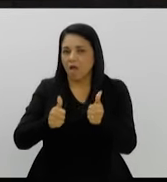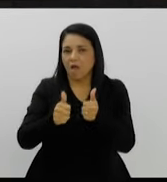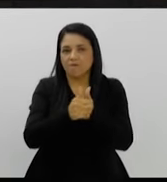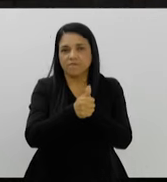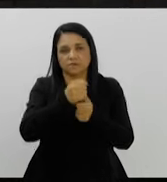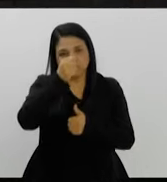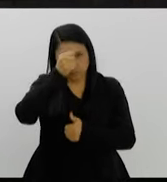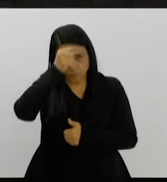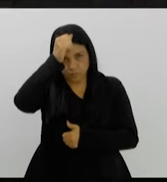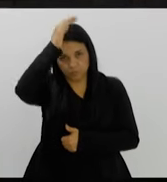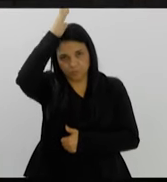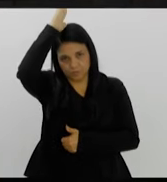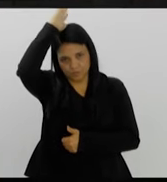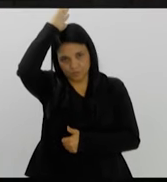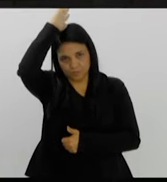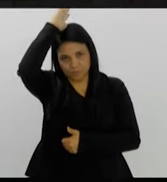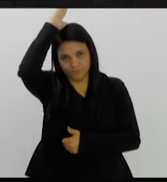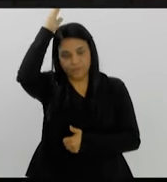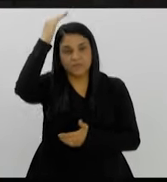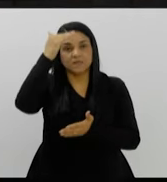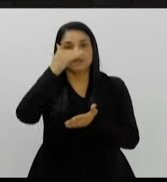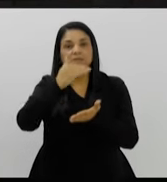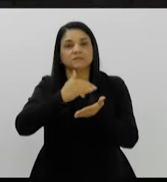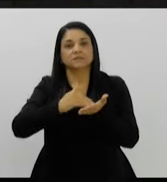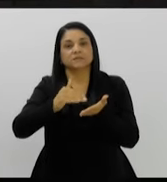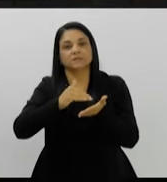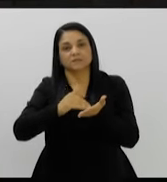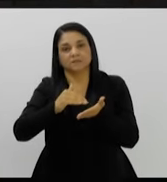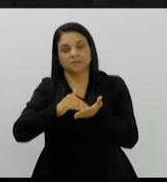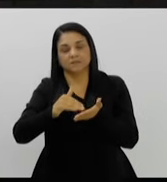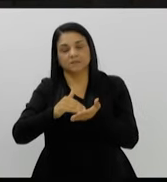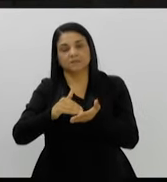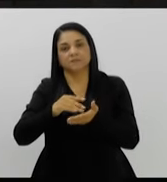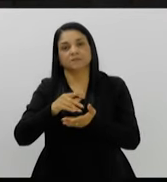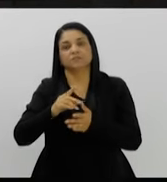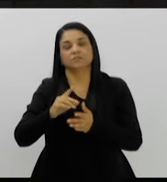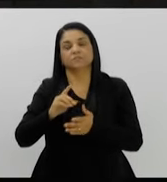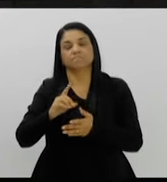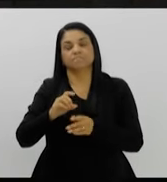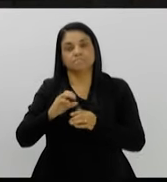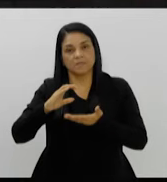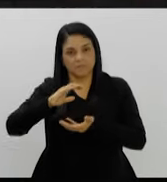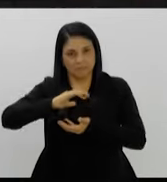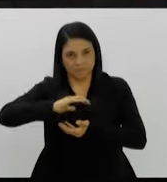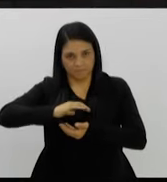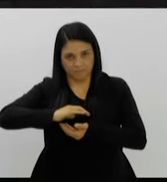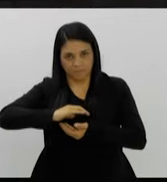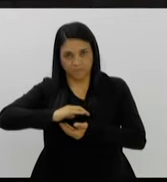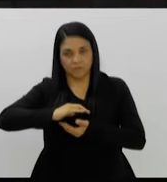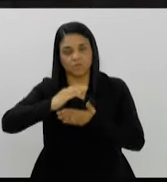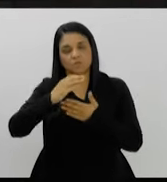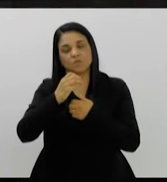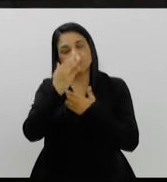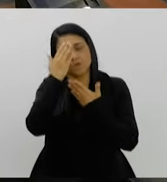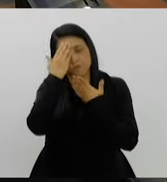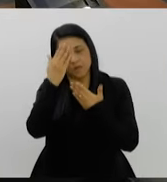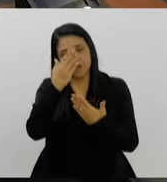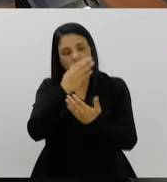do Corpo de Bombeiros e da secretaria de Defesa Civil então muito obrigado um